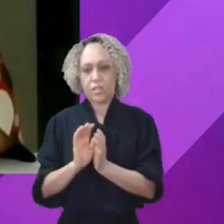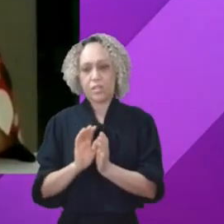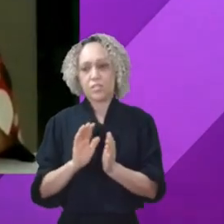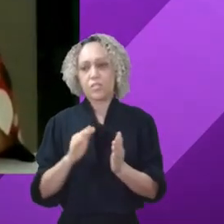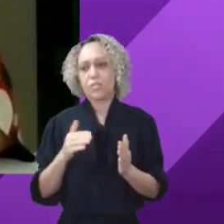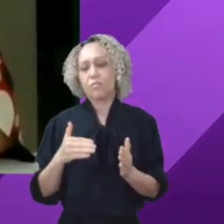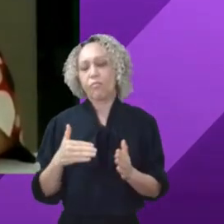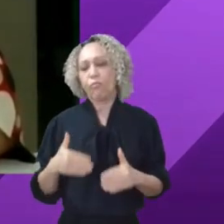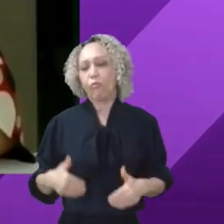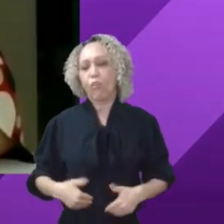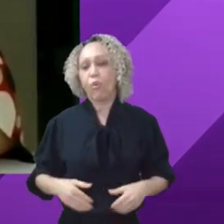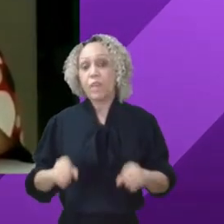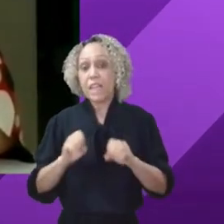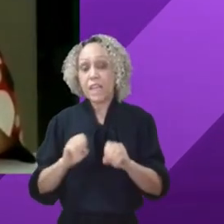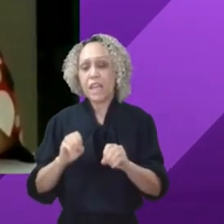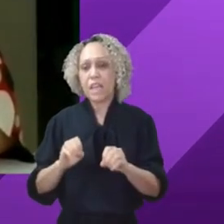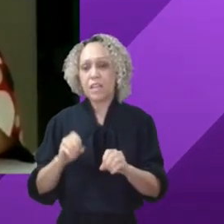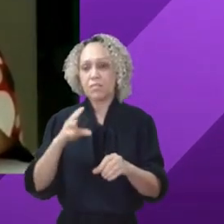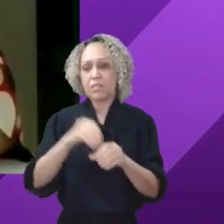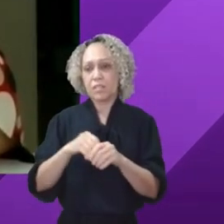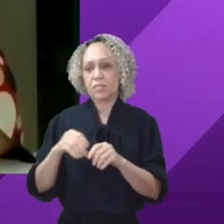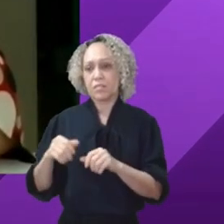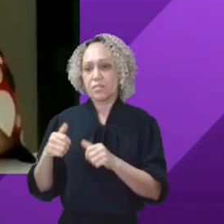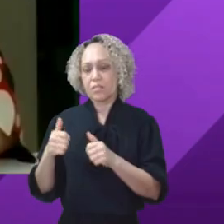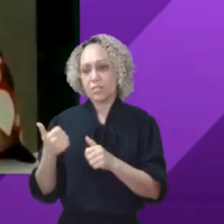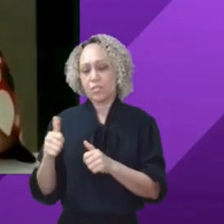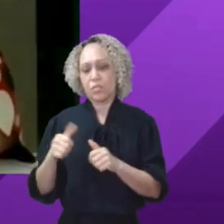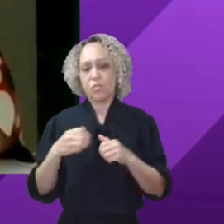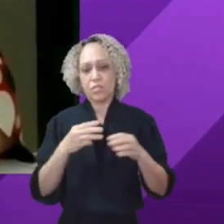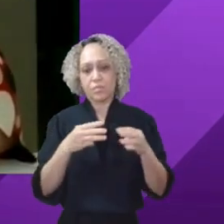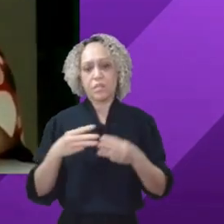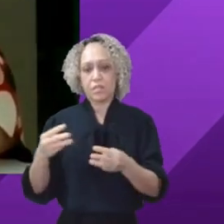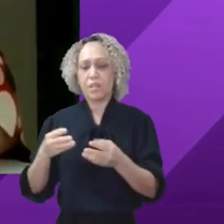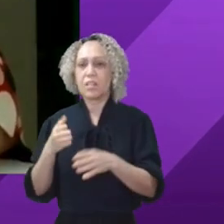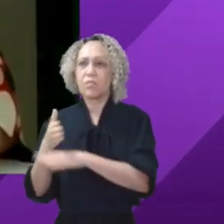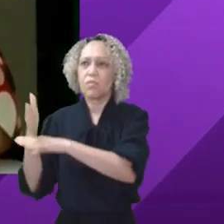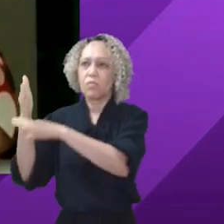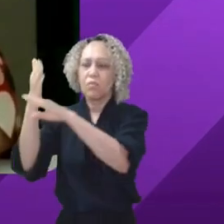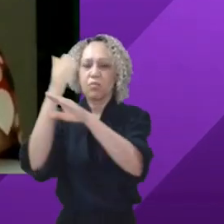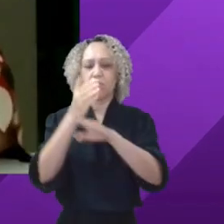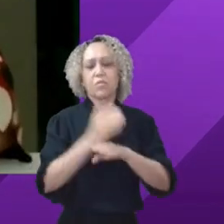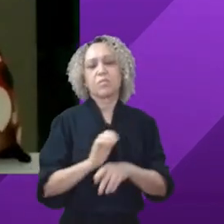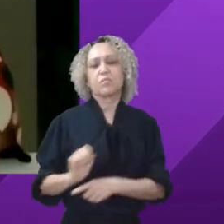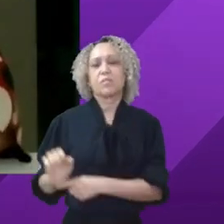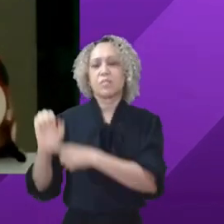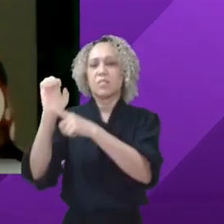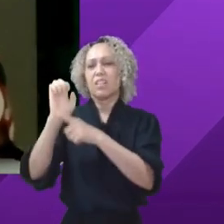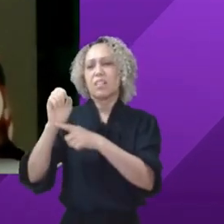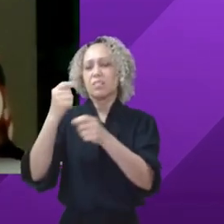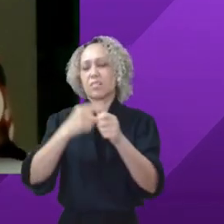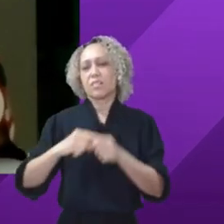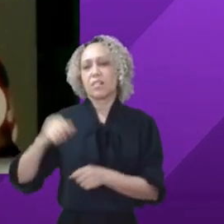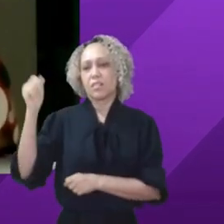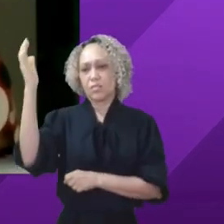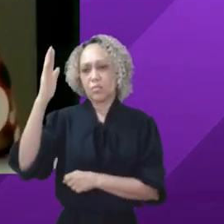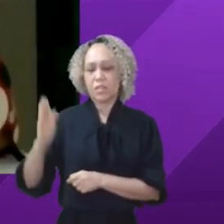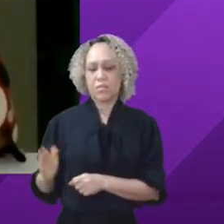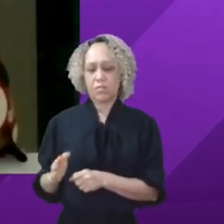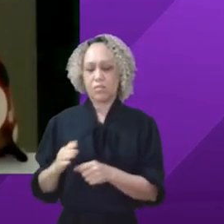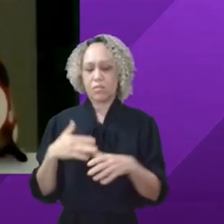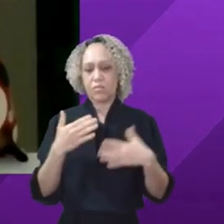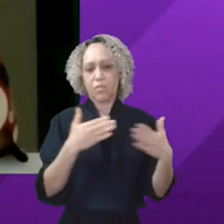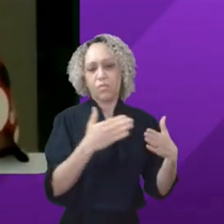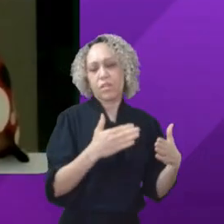país, conhecer as realidades, dialogar com os governos municipais, estaduais, com os